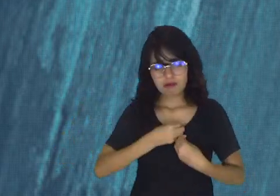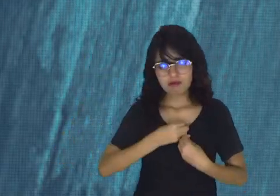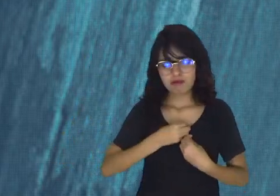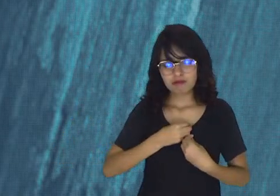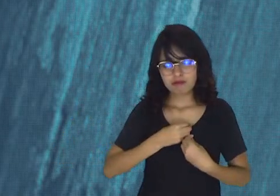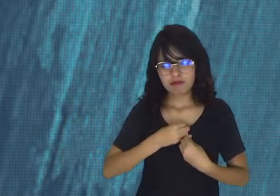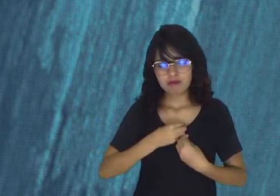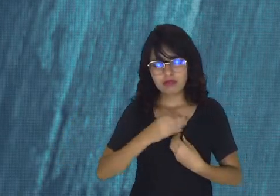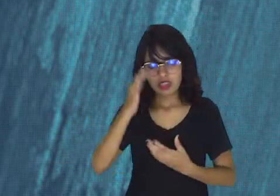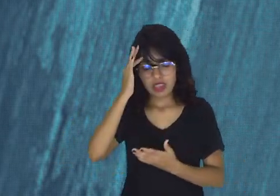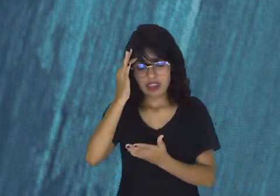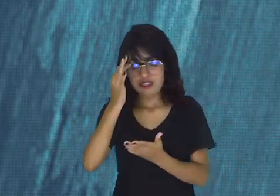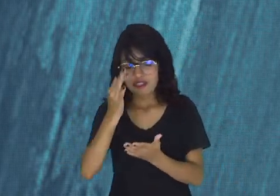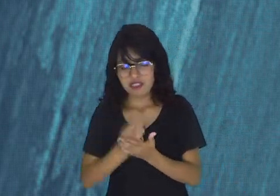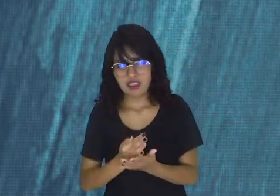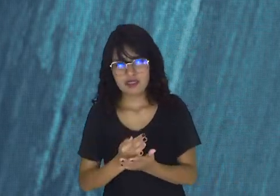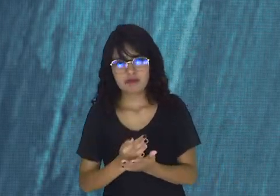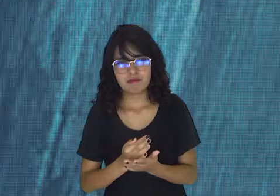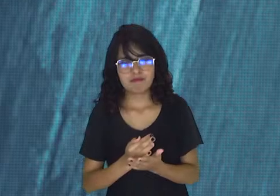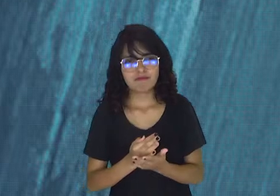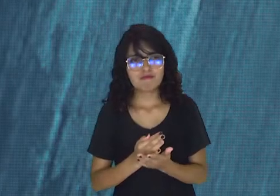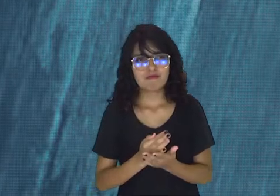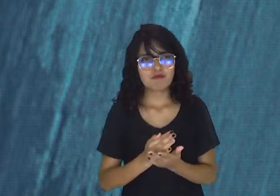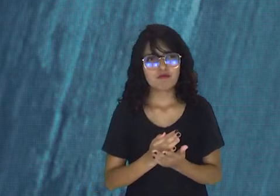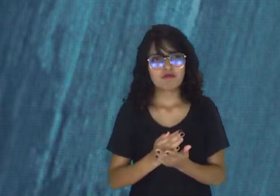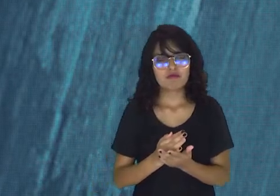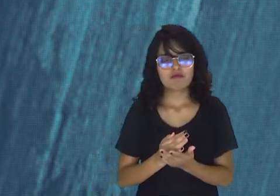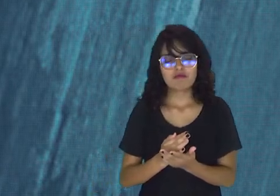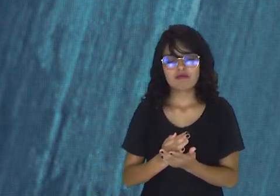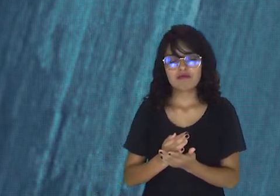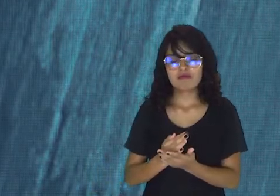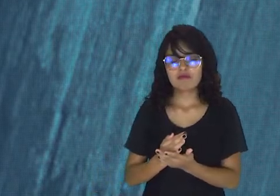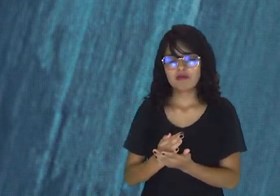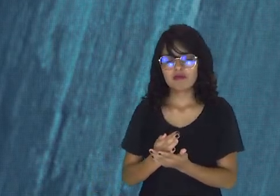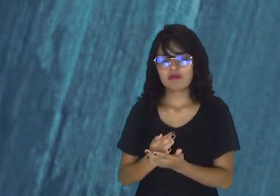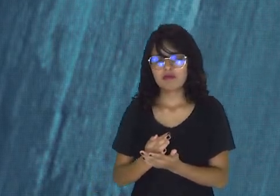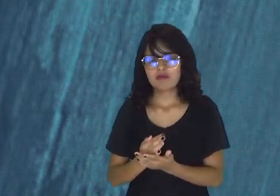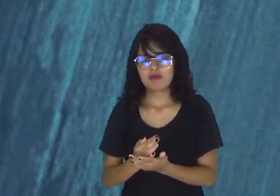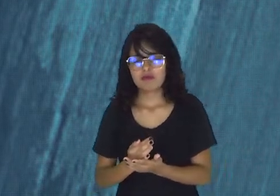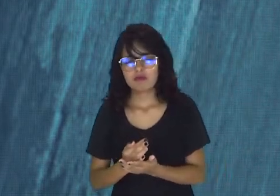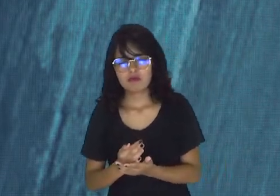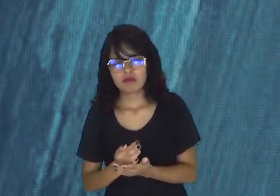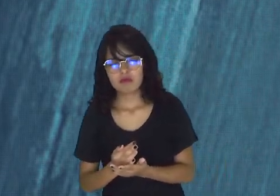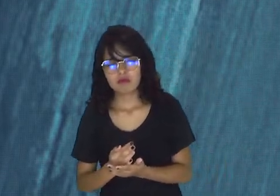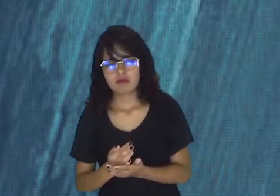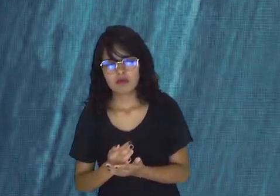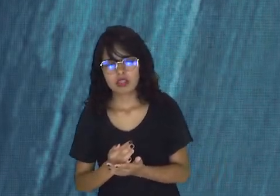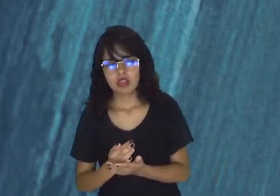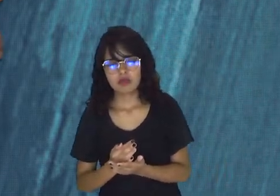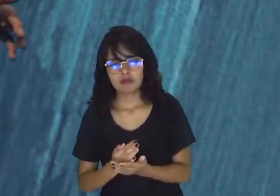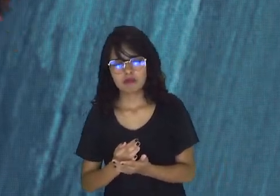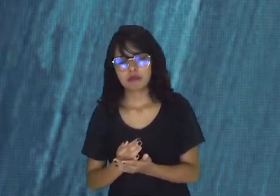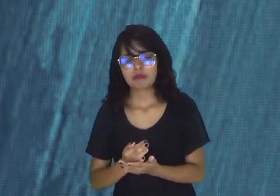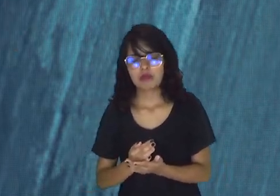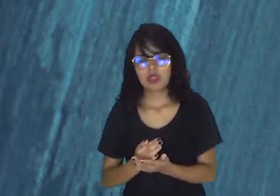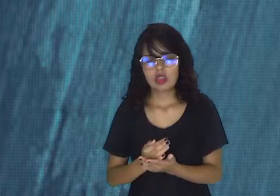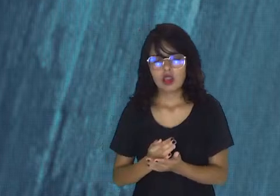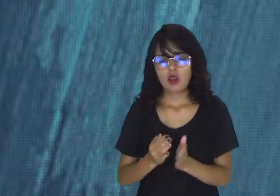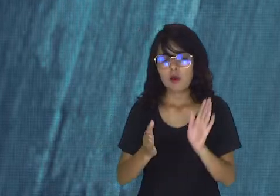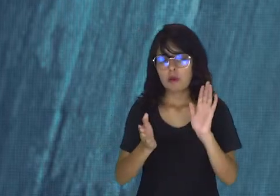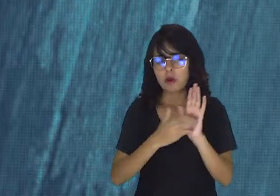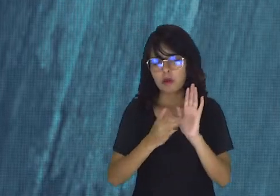Os frutos, não, o fruto. Porque a Tua obra é uma obra única que